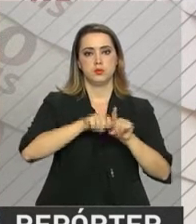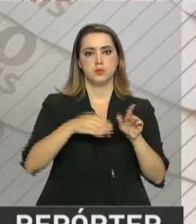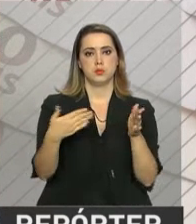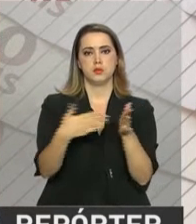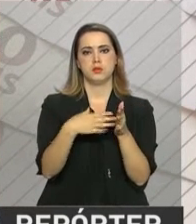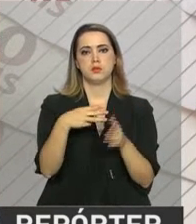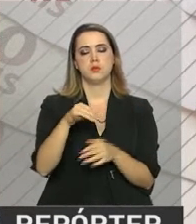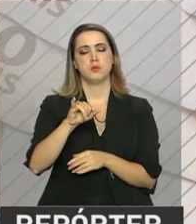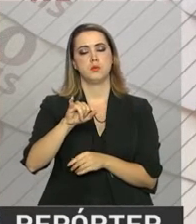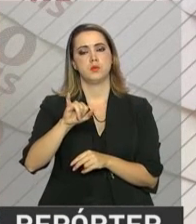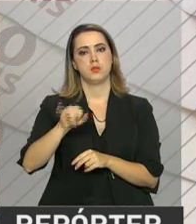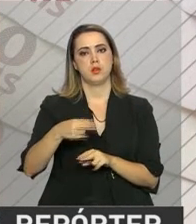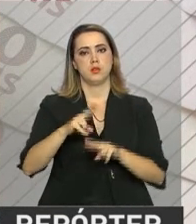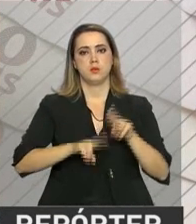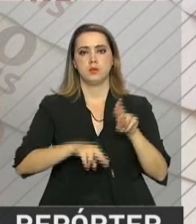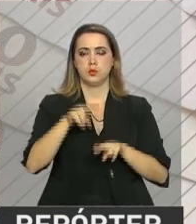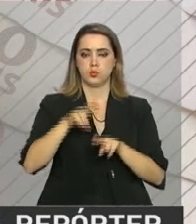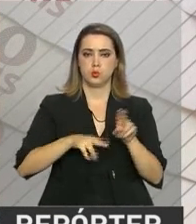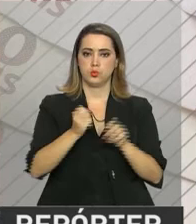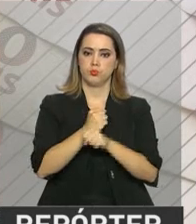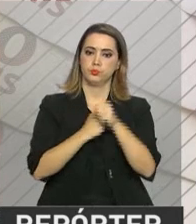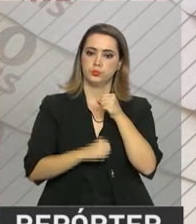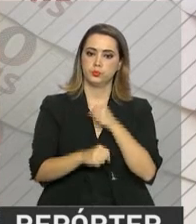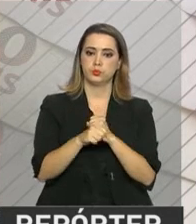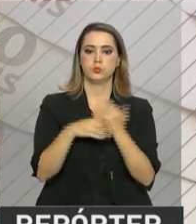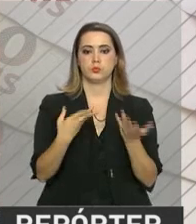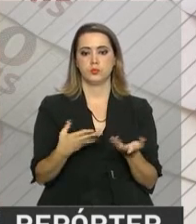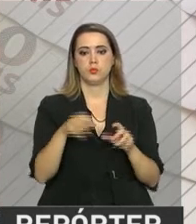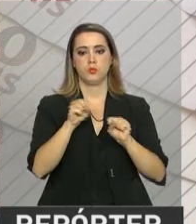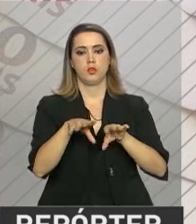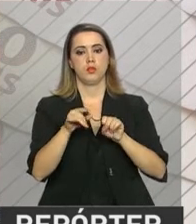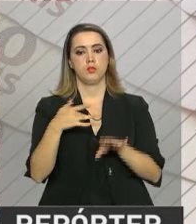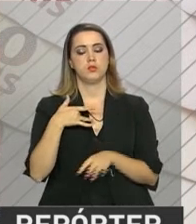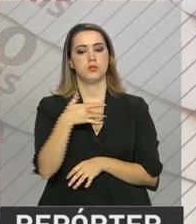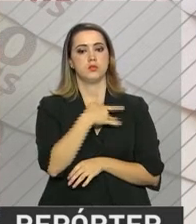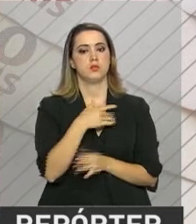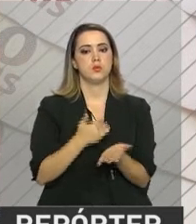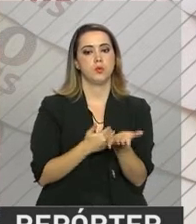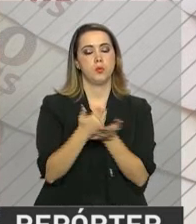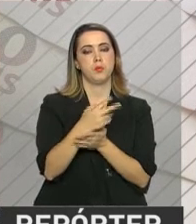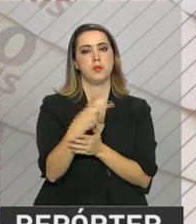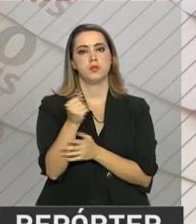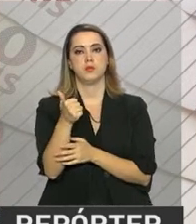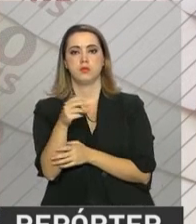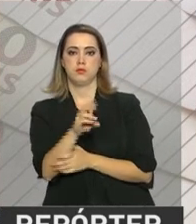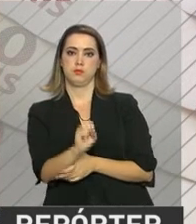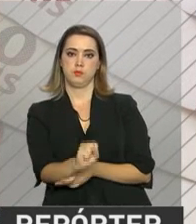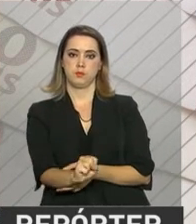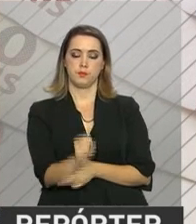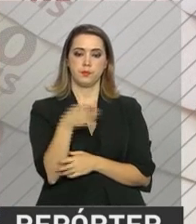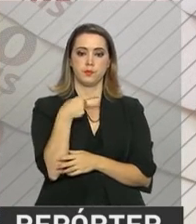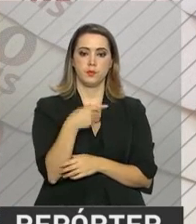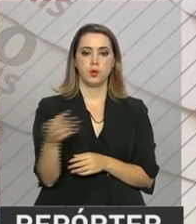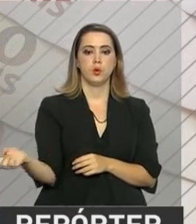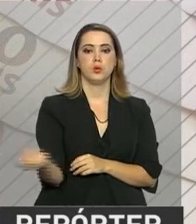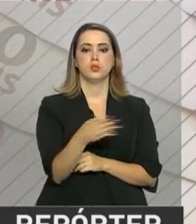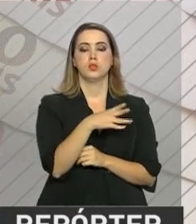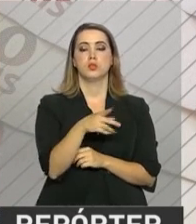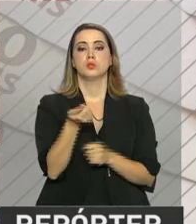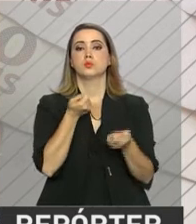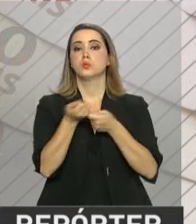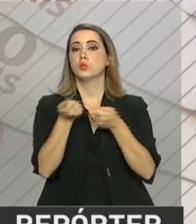anterior educação e saúde só passaram a seguir a regra a partir de 2018 chamado também de novo regime